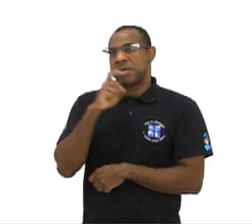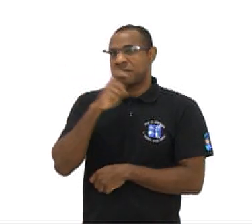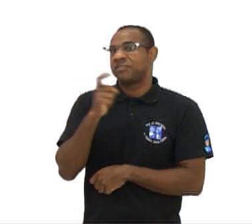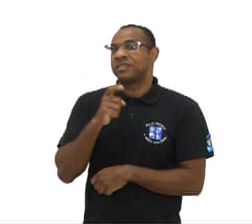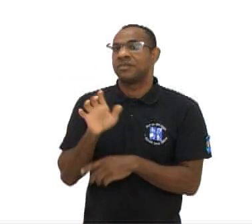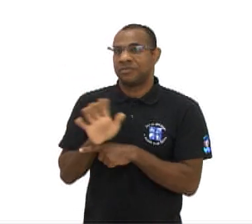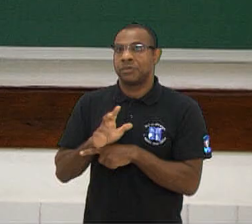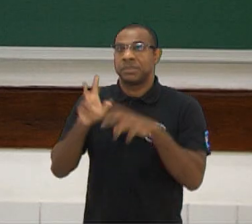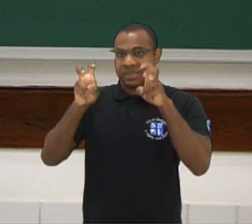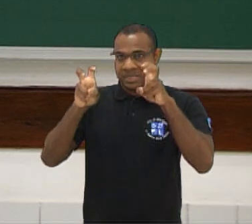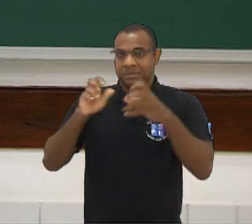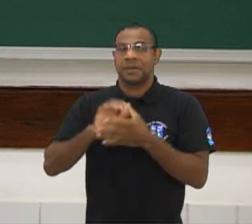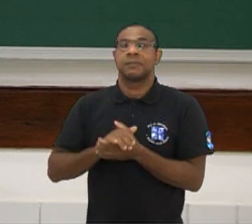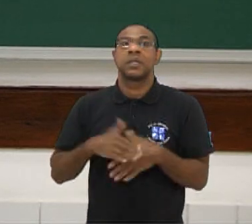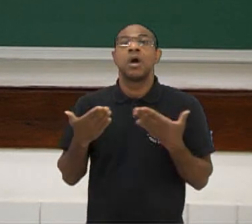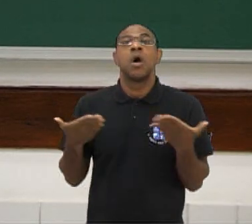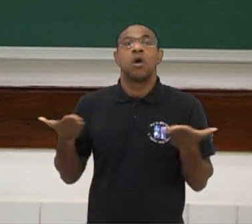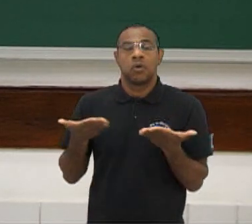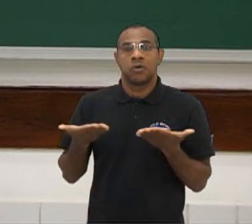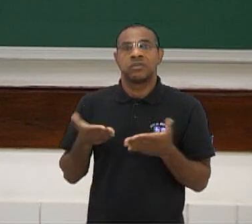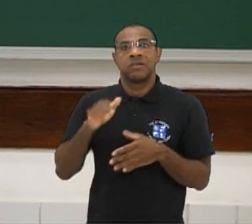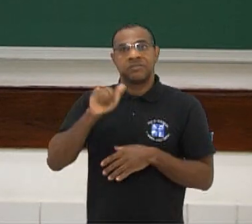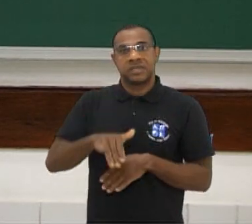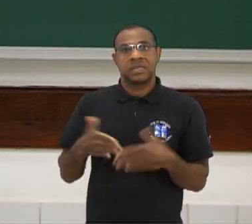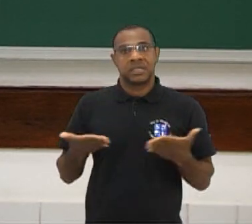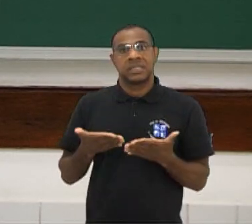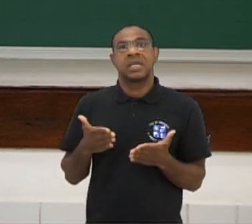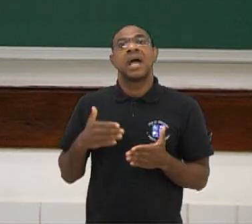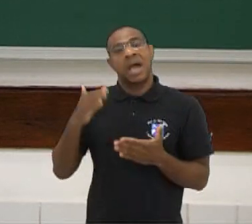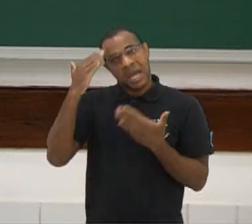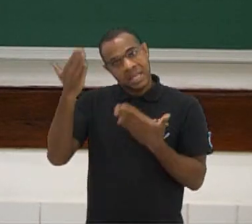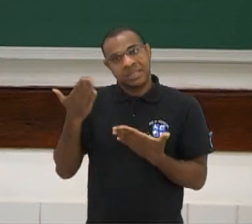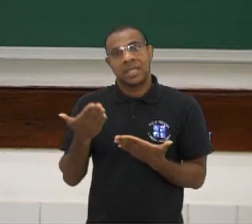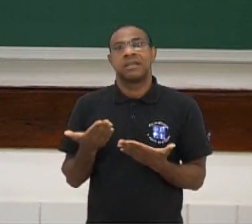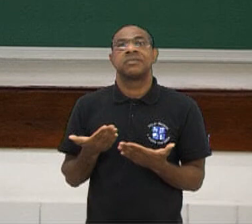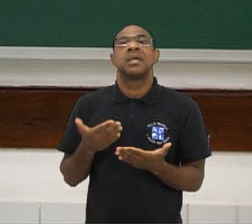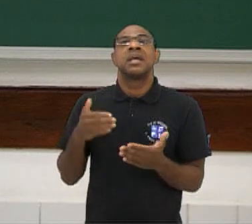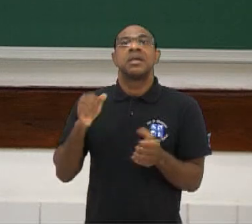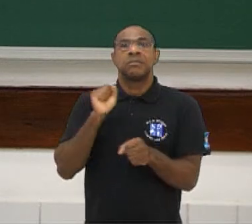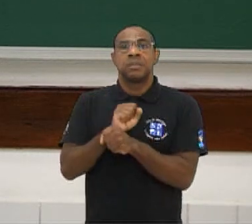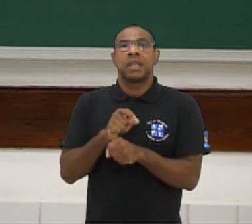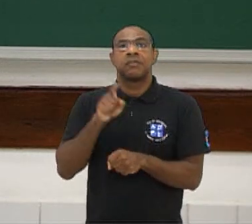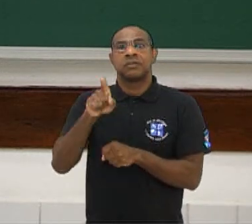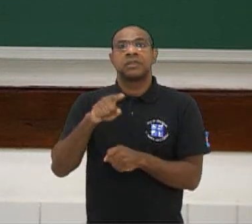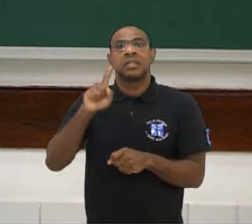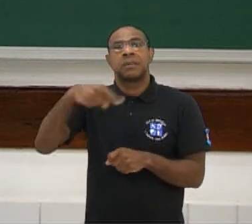eu fico por aqui, agradeço e espero vocês na nossa próxima aula. Até lá!